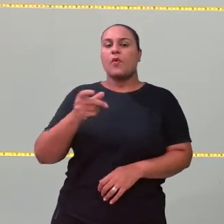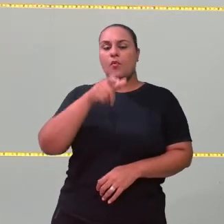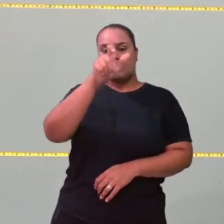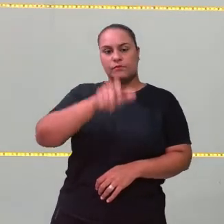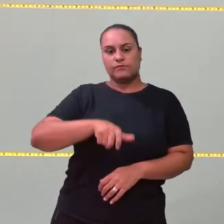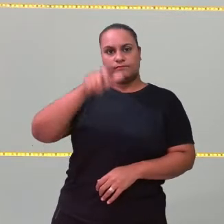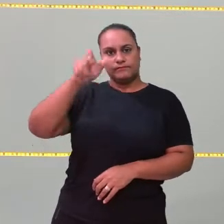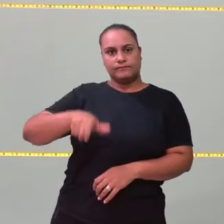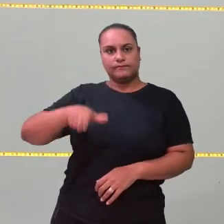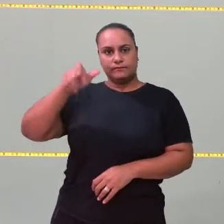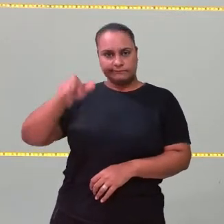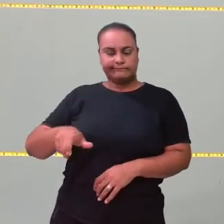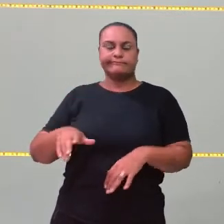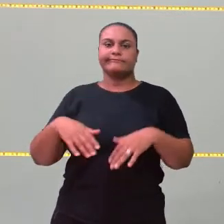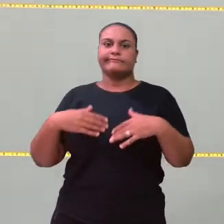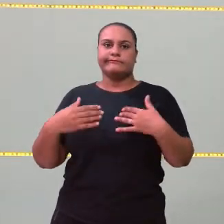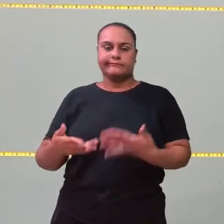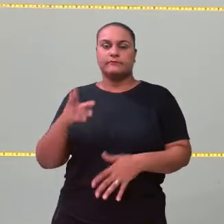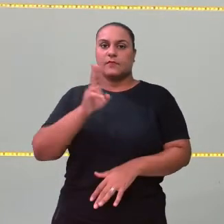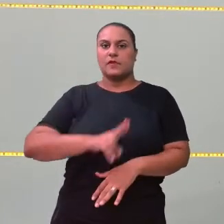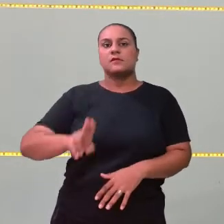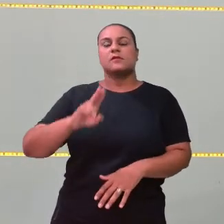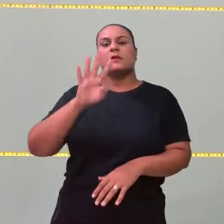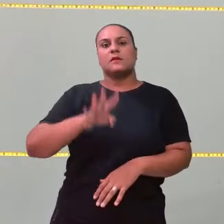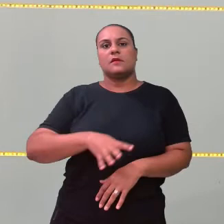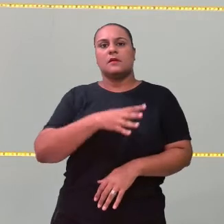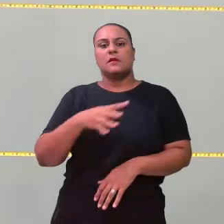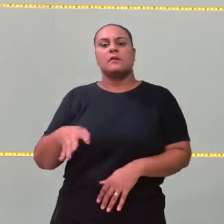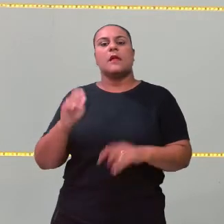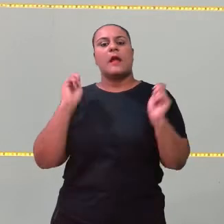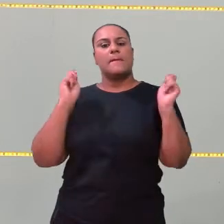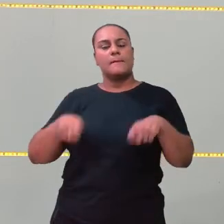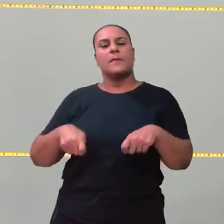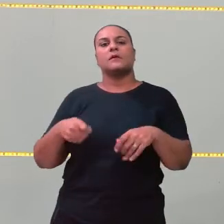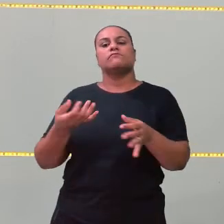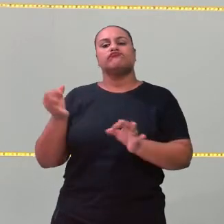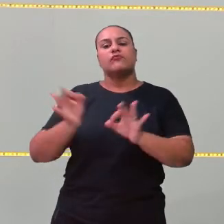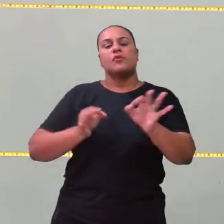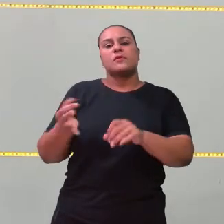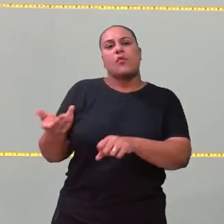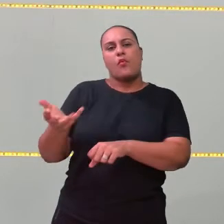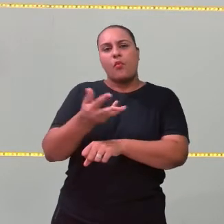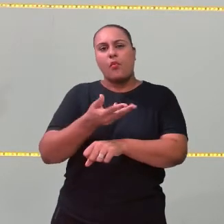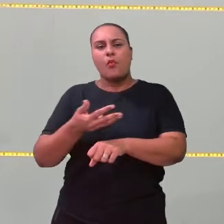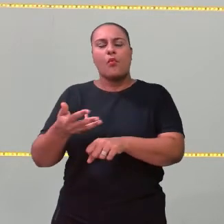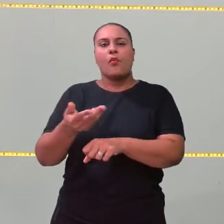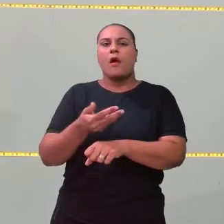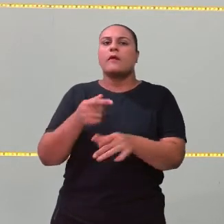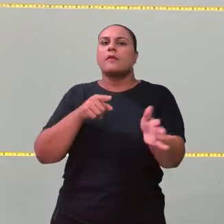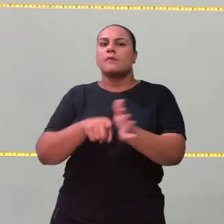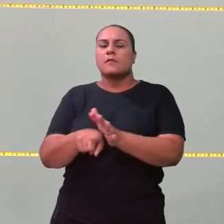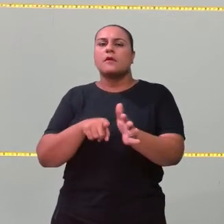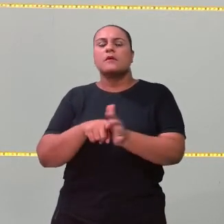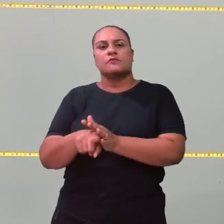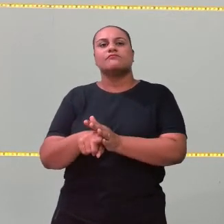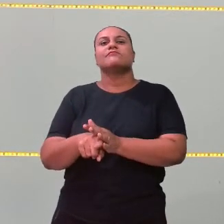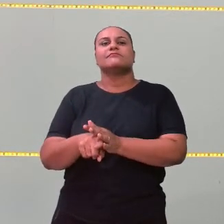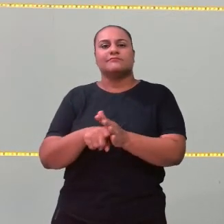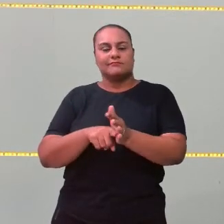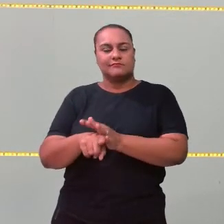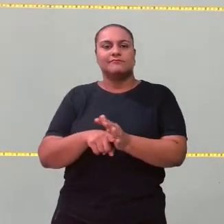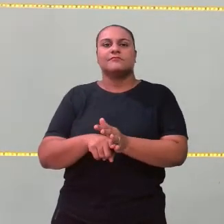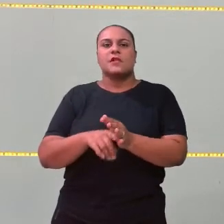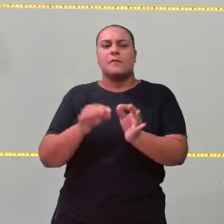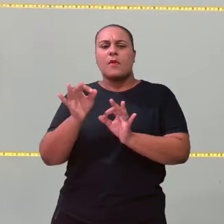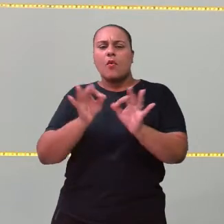coluna. Então, através da tabela, a gente pode organizar os dados de uma pesquisa para fazer uma leitura de forma